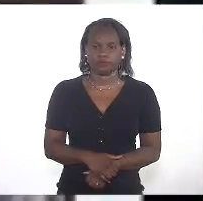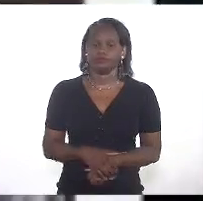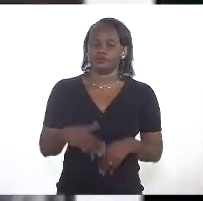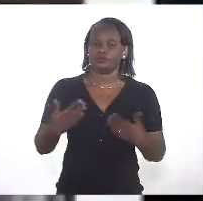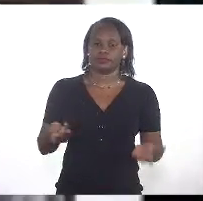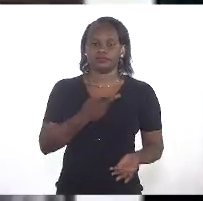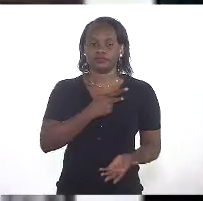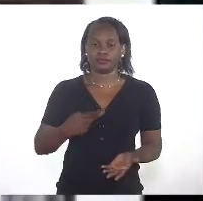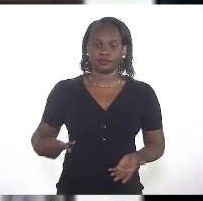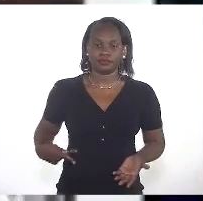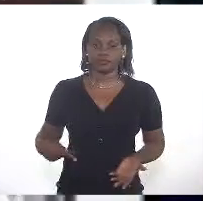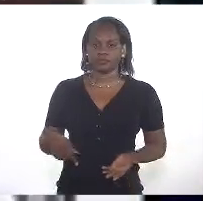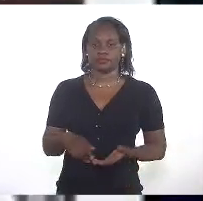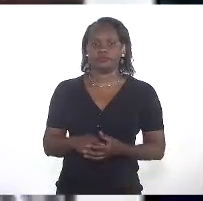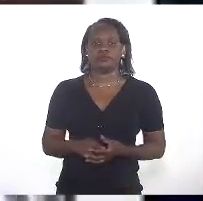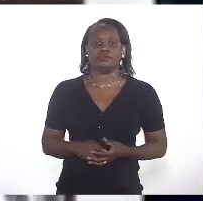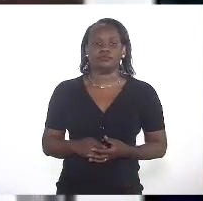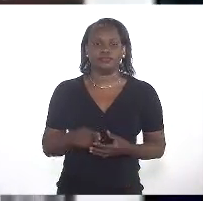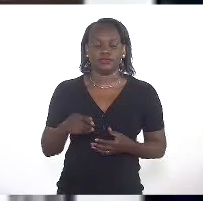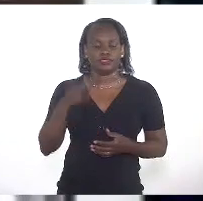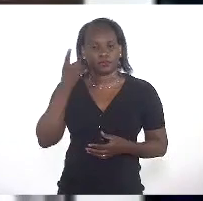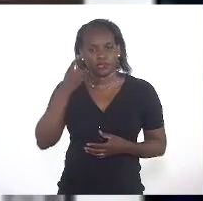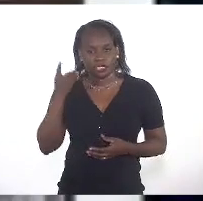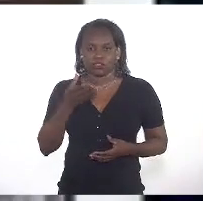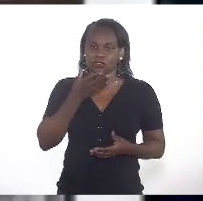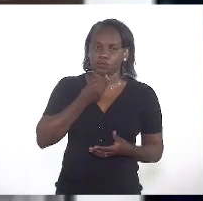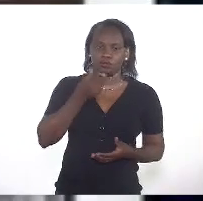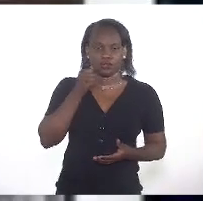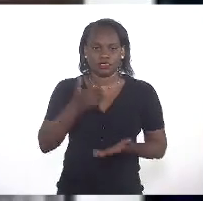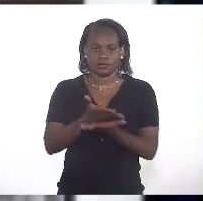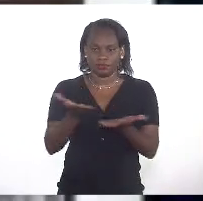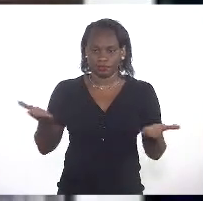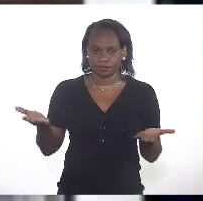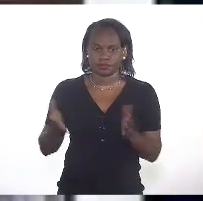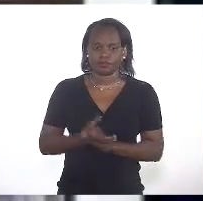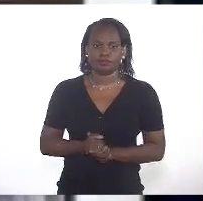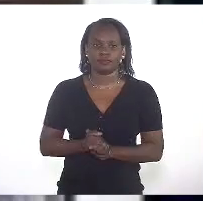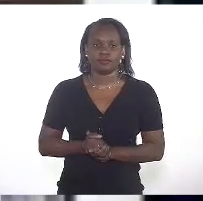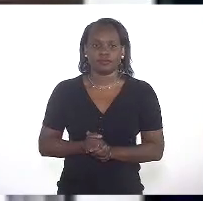Senhor presidente, senhoras deputadas, senhores deputados,